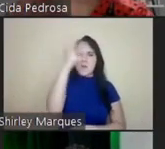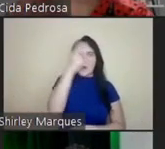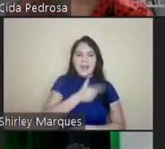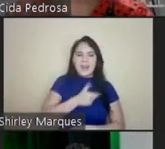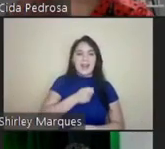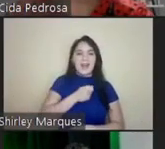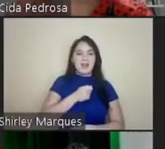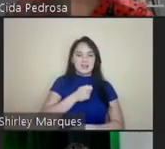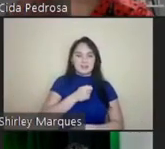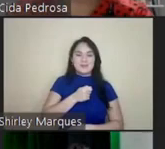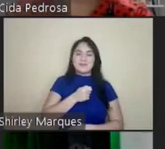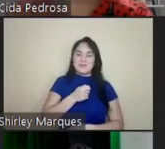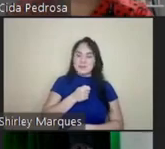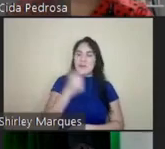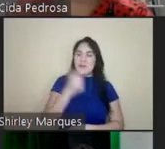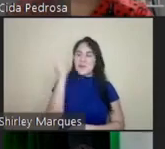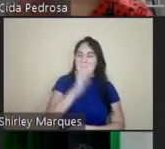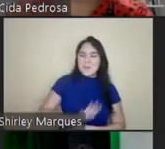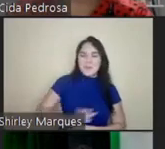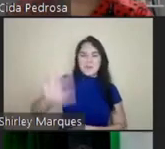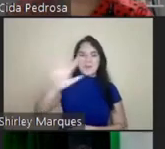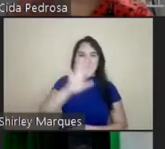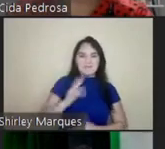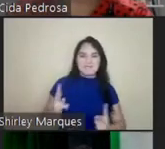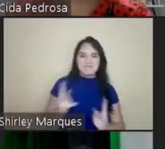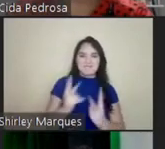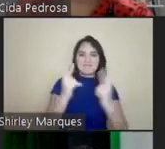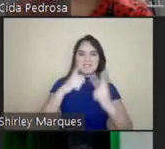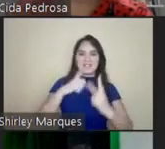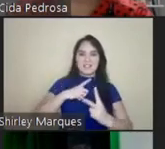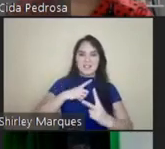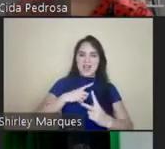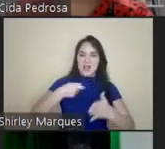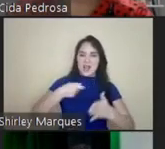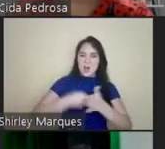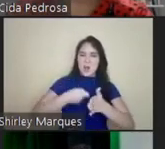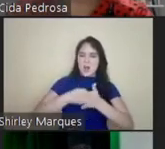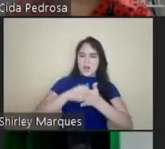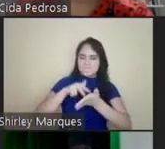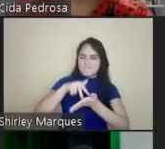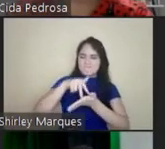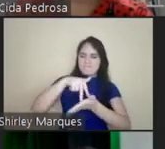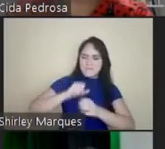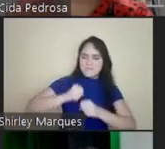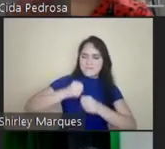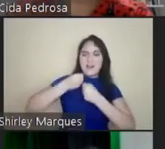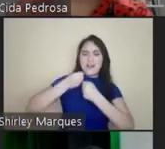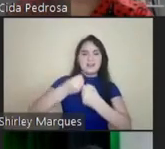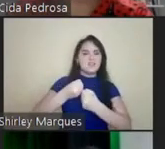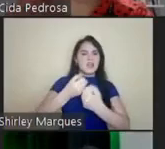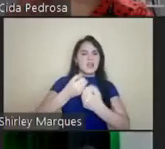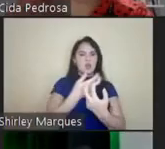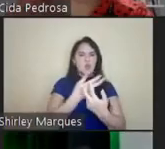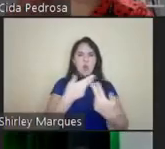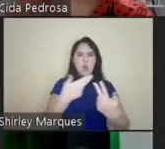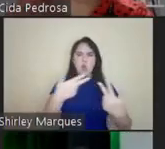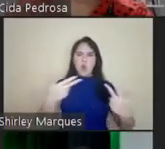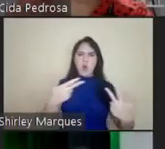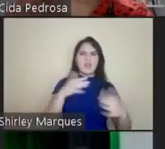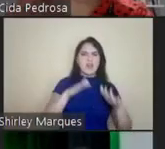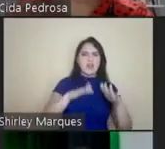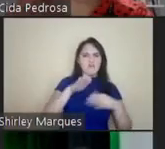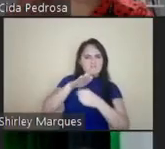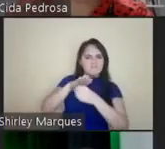É o Brasil que vale a pena, é o Brasil que luta e resiste a todos esses absurdos cotidianos.